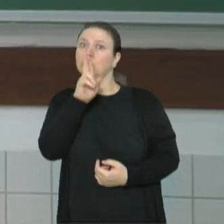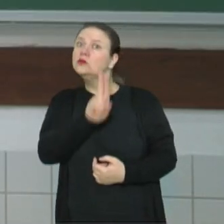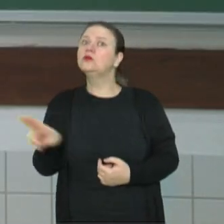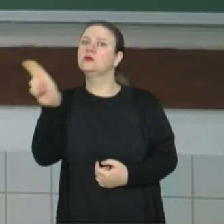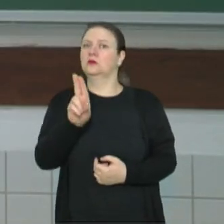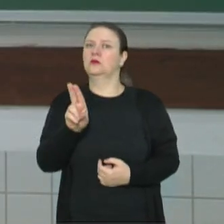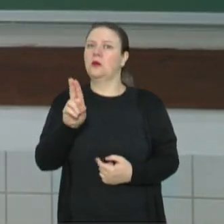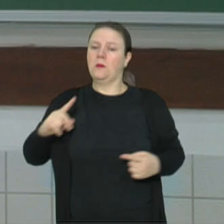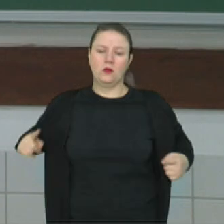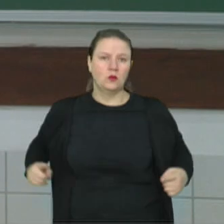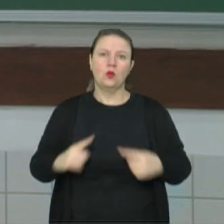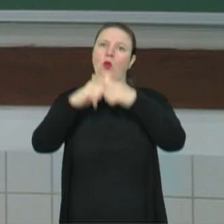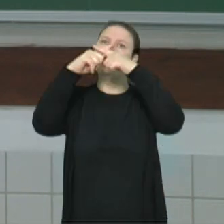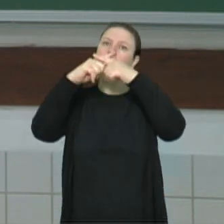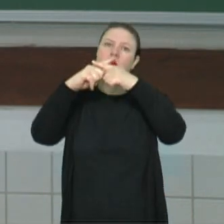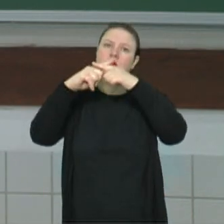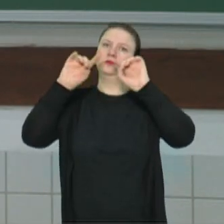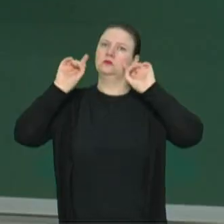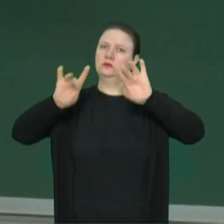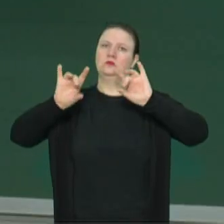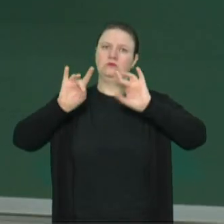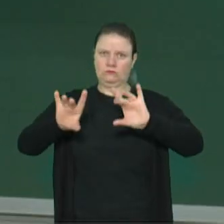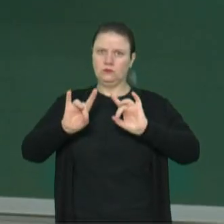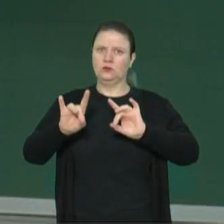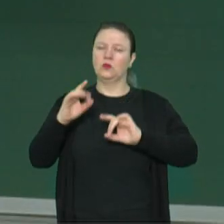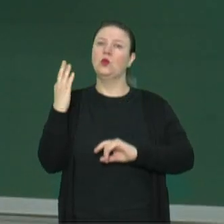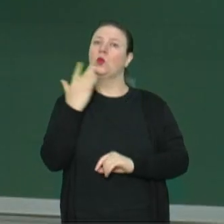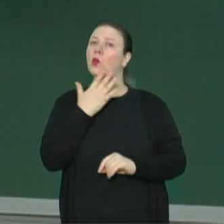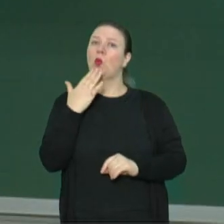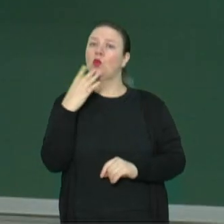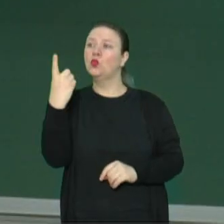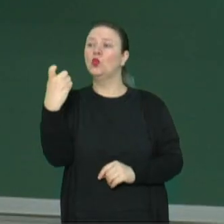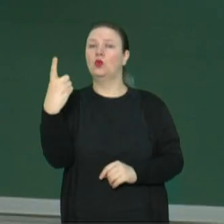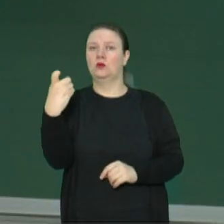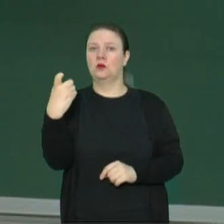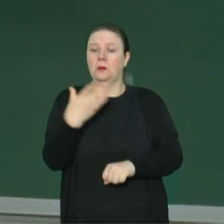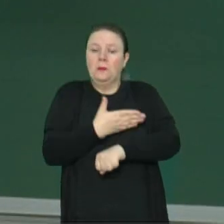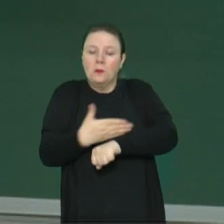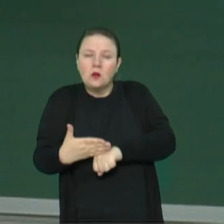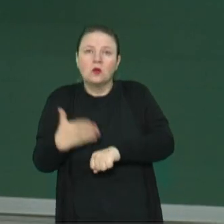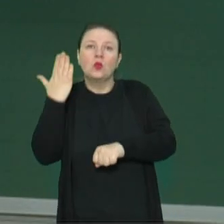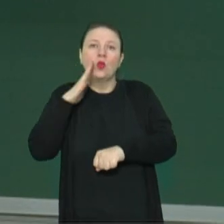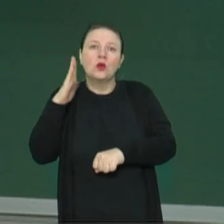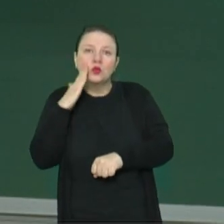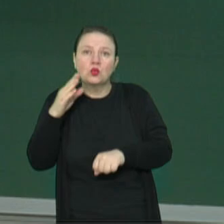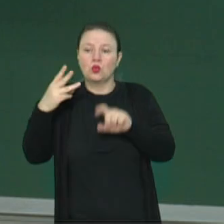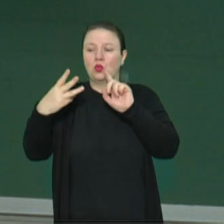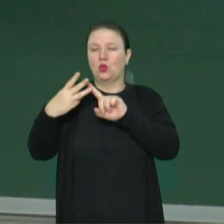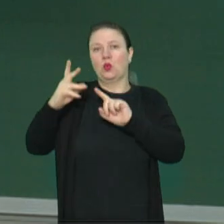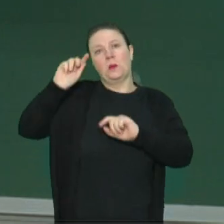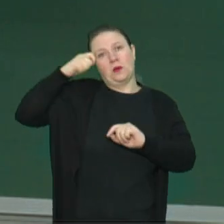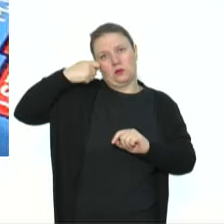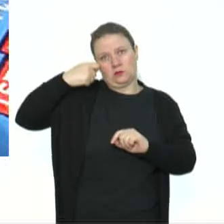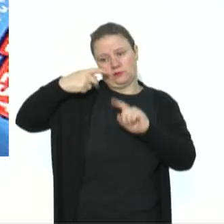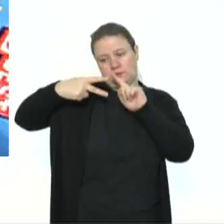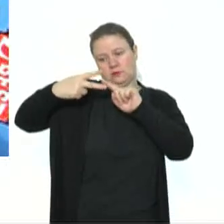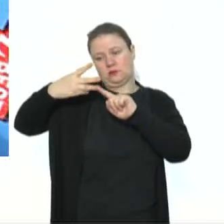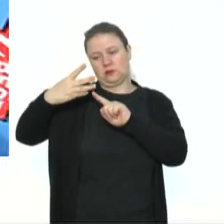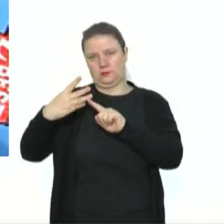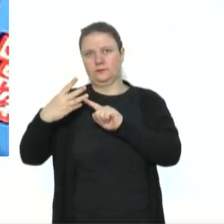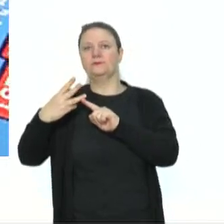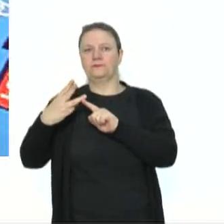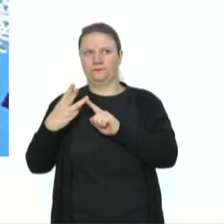em competição somente é a cor única, né? Branco, azul royal ou preto. Então como nós podemos ver nesta imagem